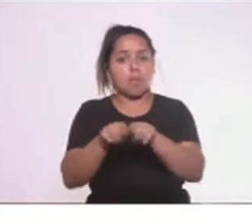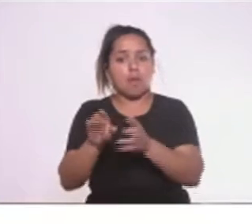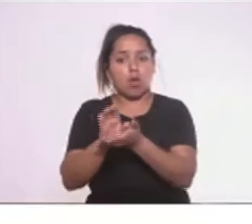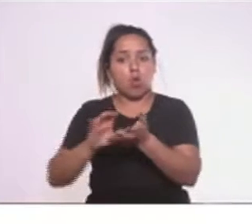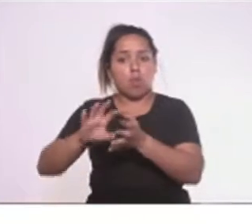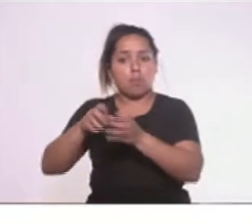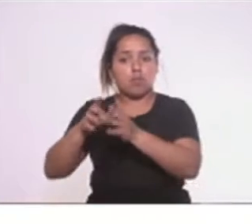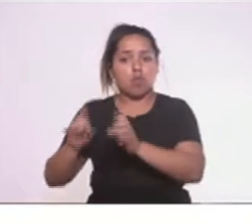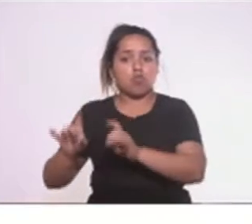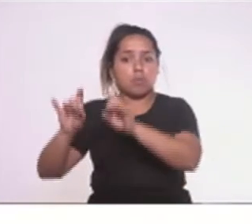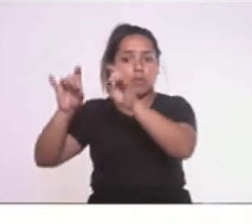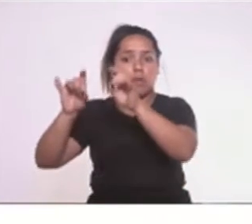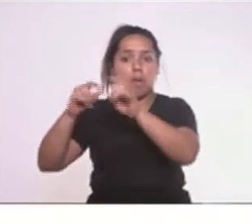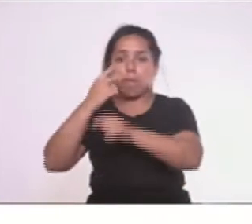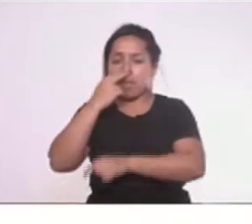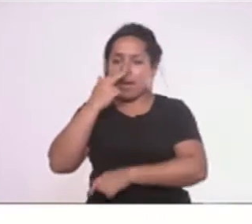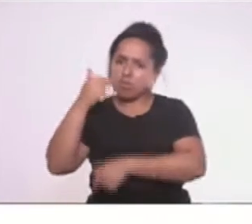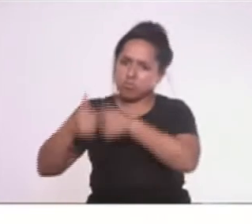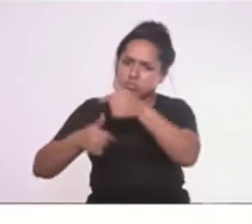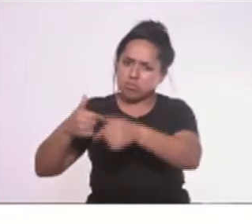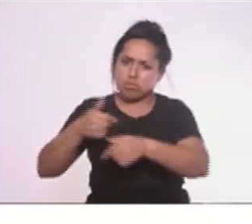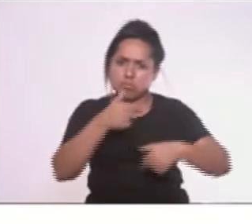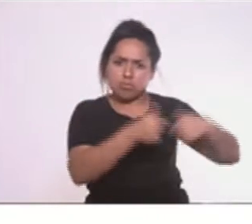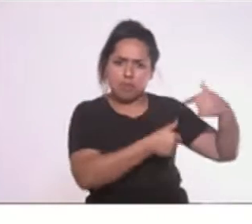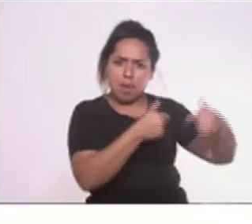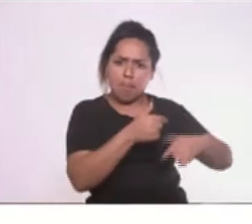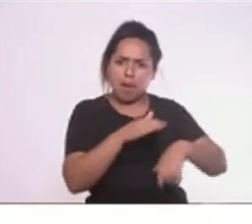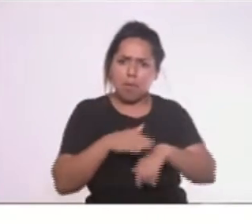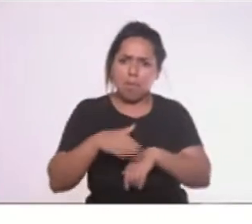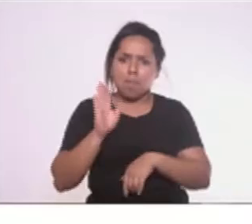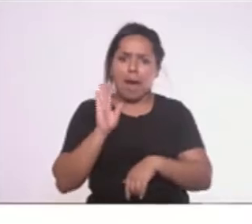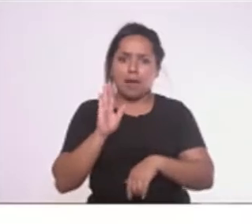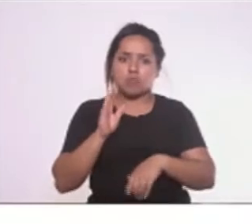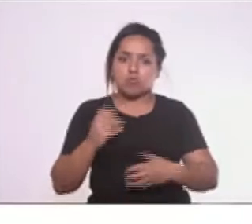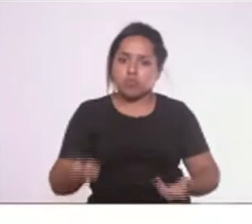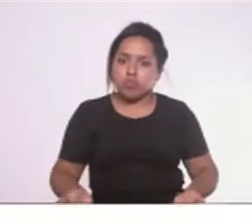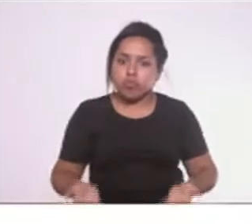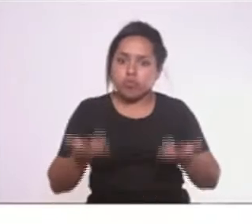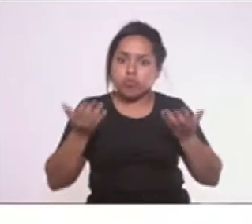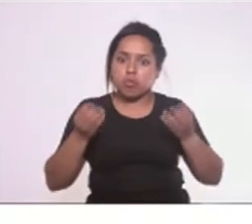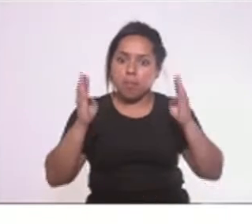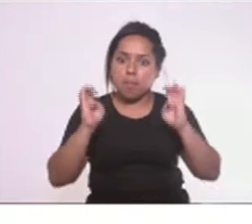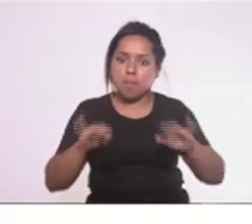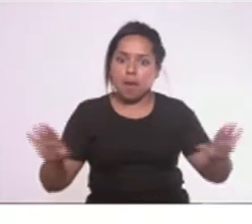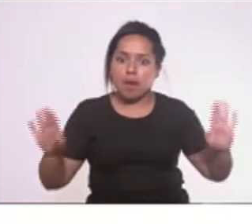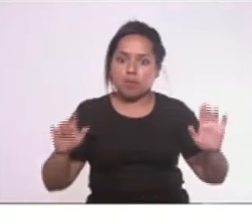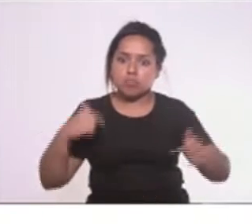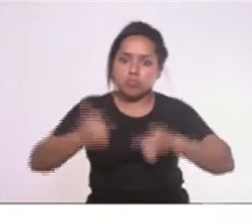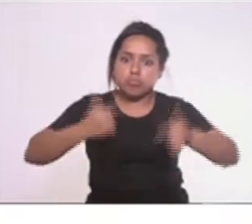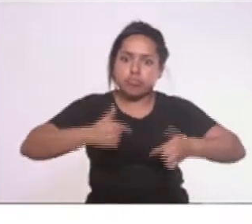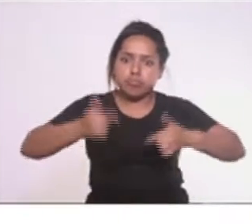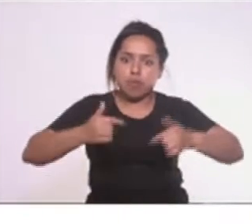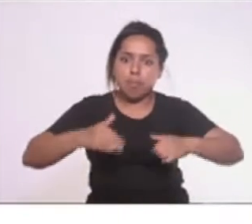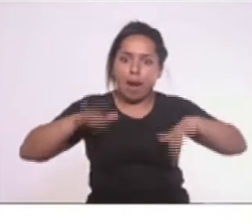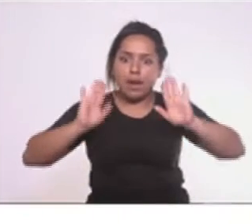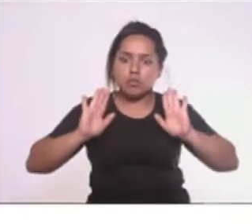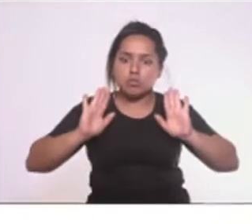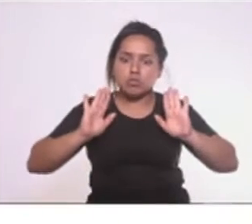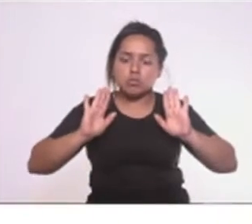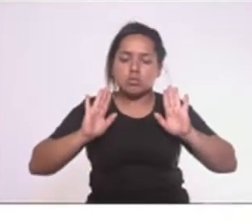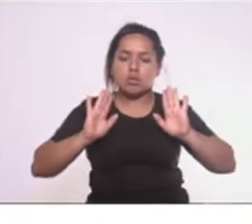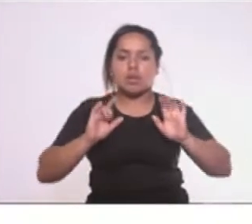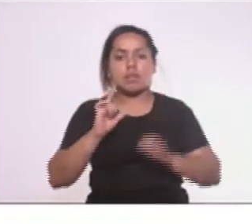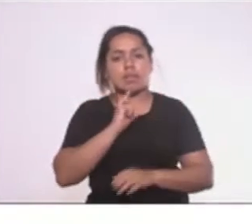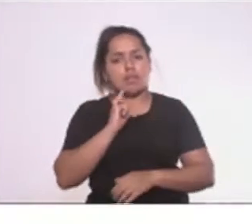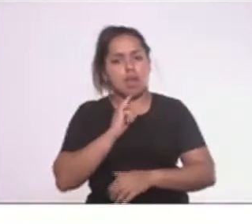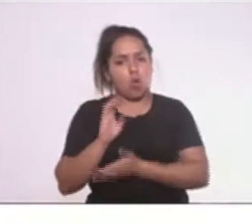especiais, passaram a ter uma dinâmica mais efervescente. Há comissões que, inclusive, eu não